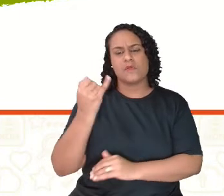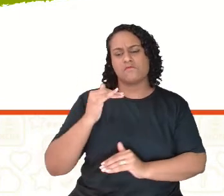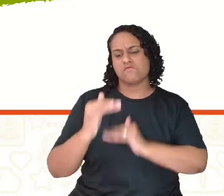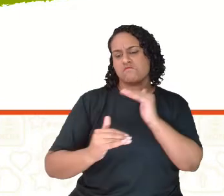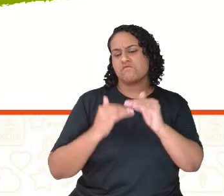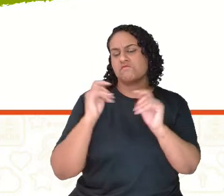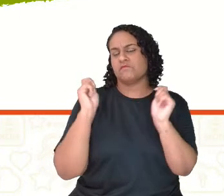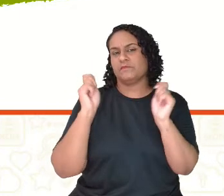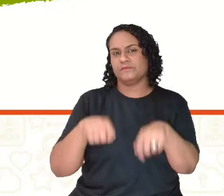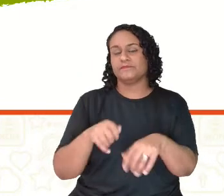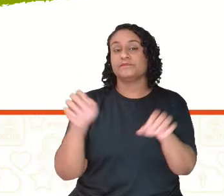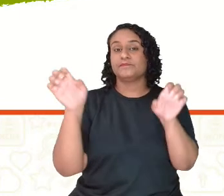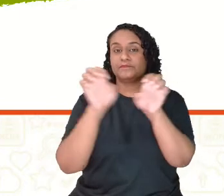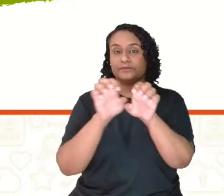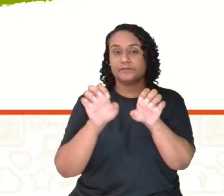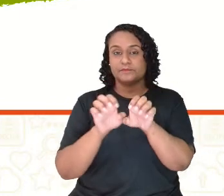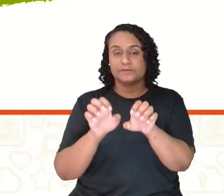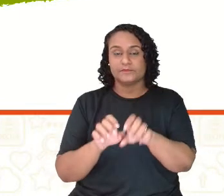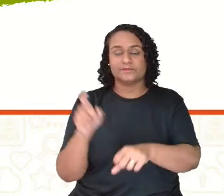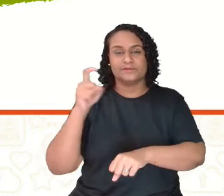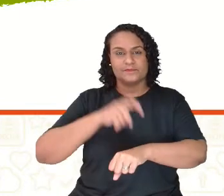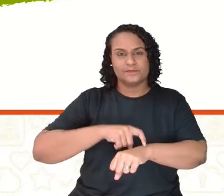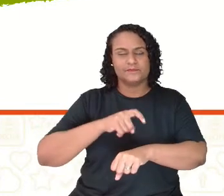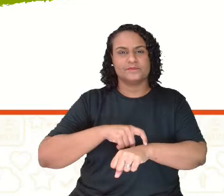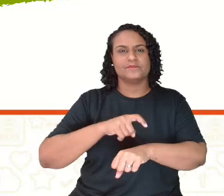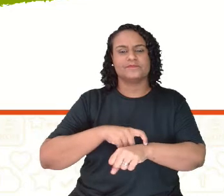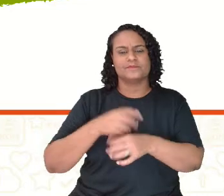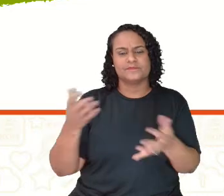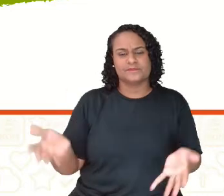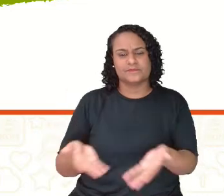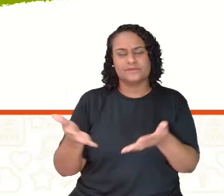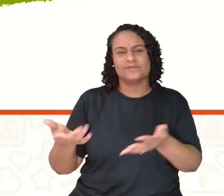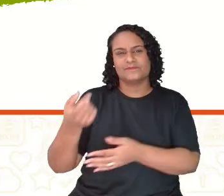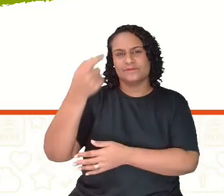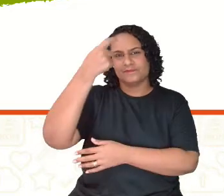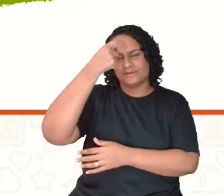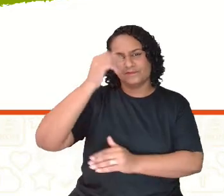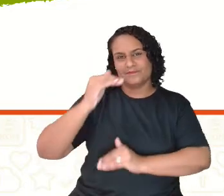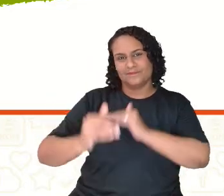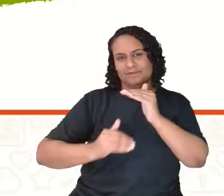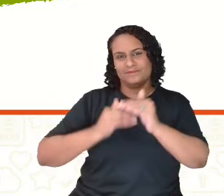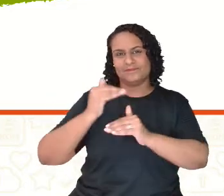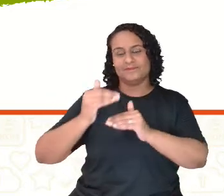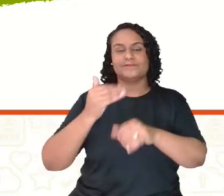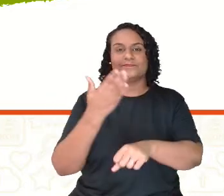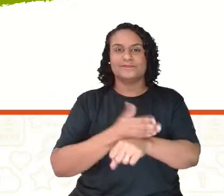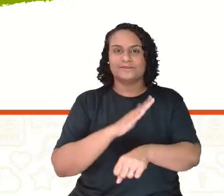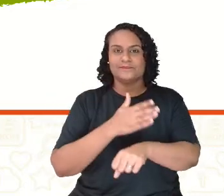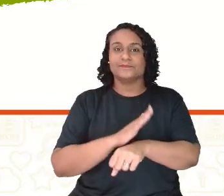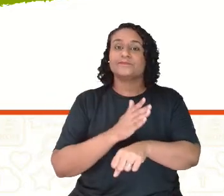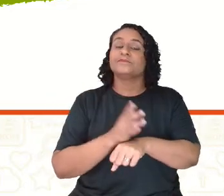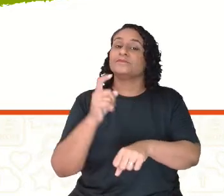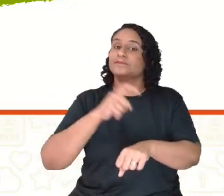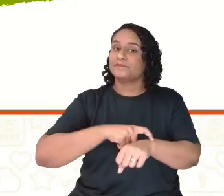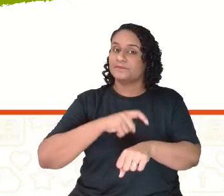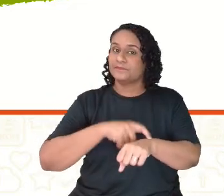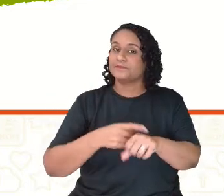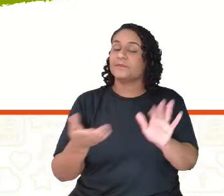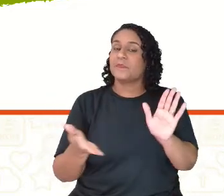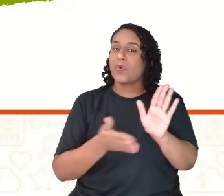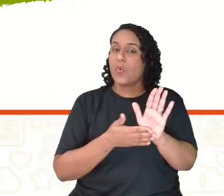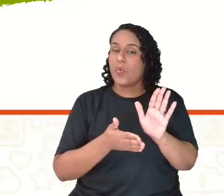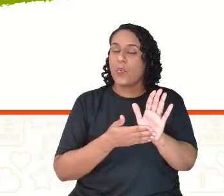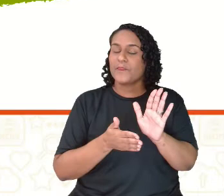A estruturação temporal proporciona a consciência do desenvolvimento das ações no tempo